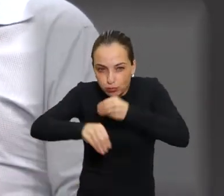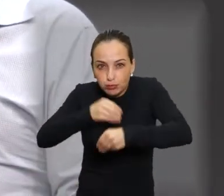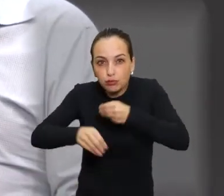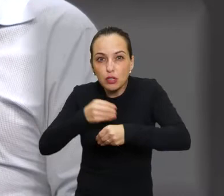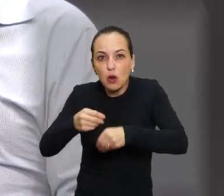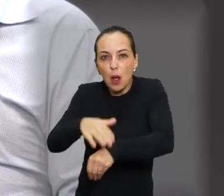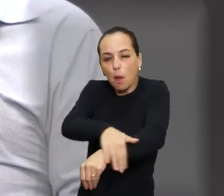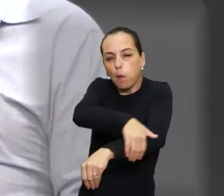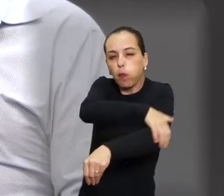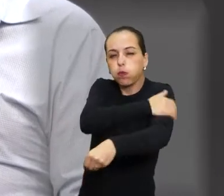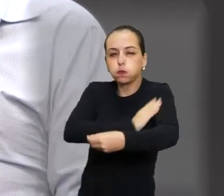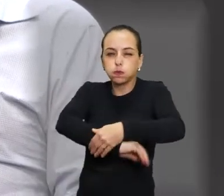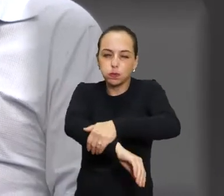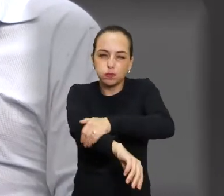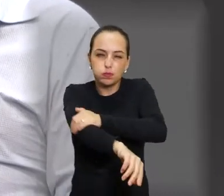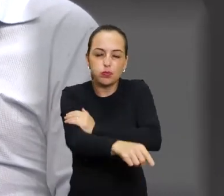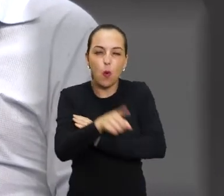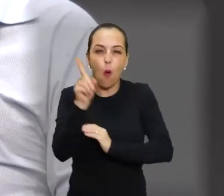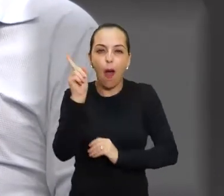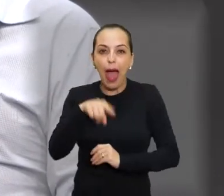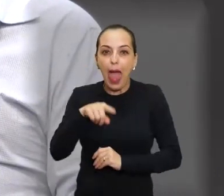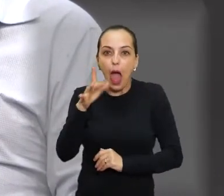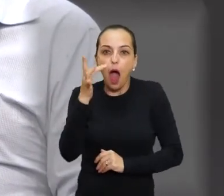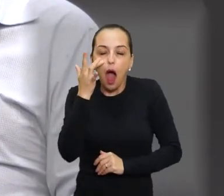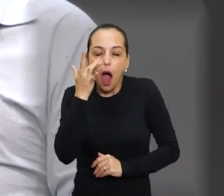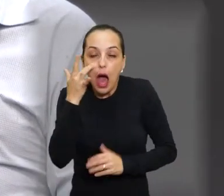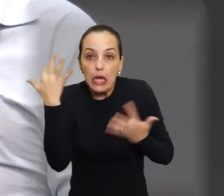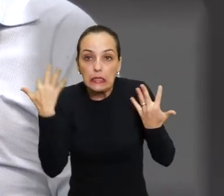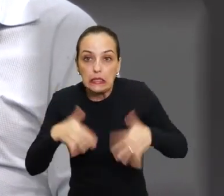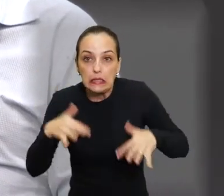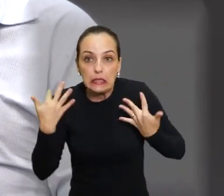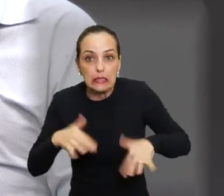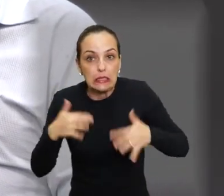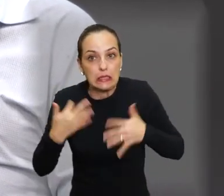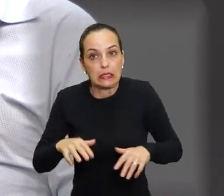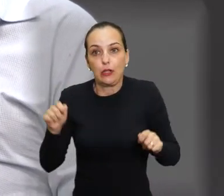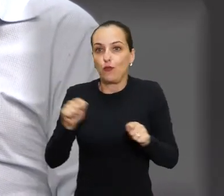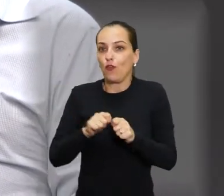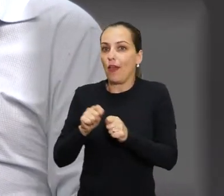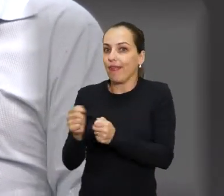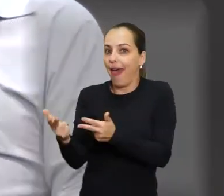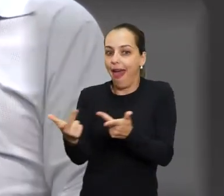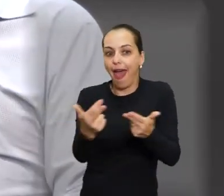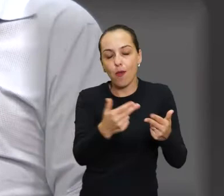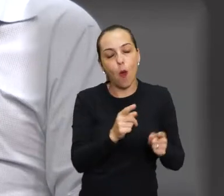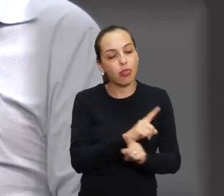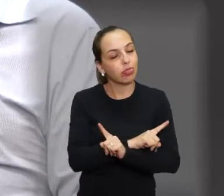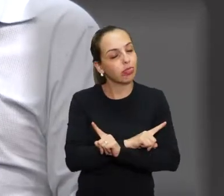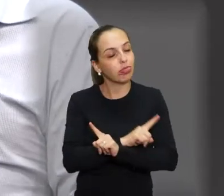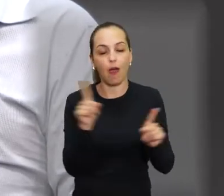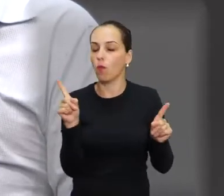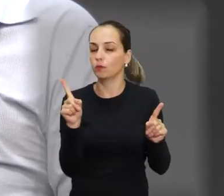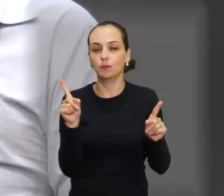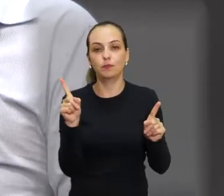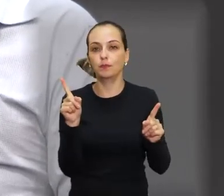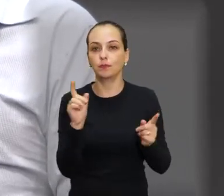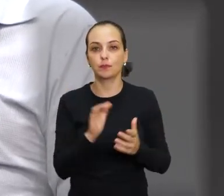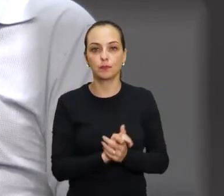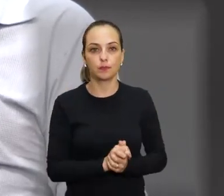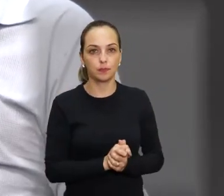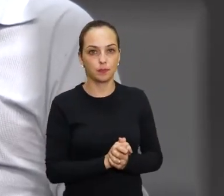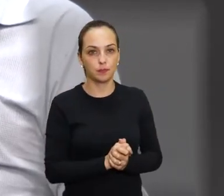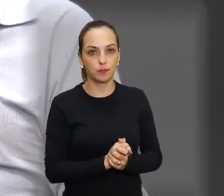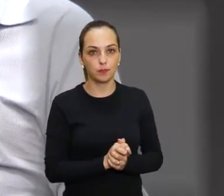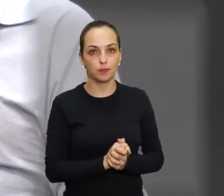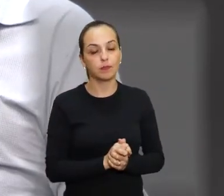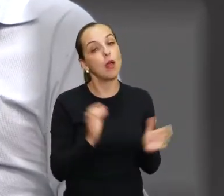se bronzear. Então isso é uma coisa forte que a gente não recomenda, tipo folha de figo com Coca-Cola, não